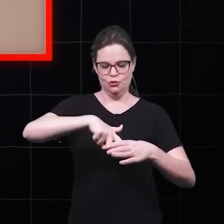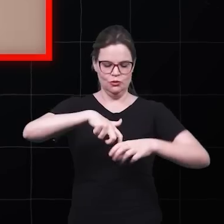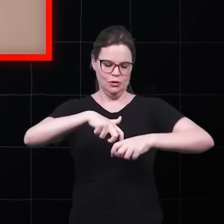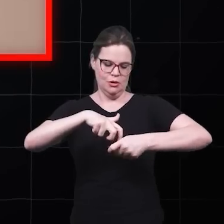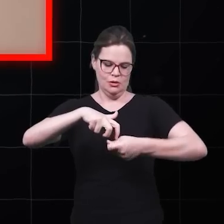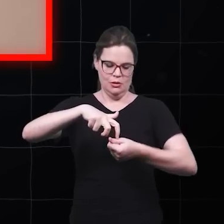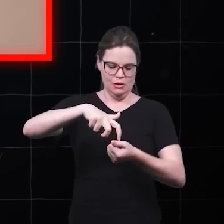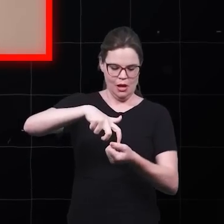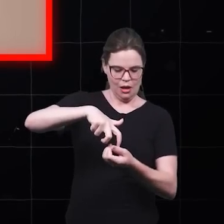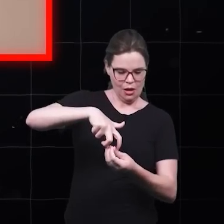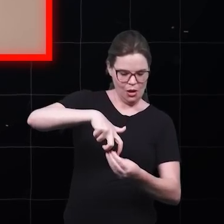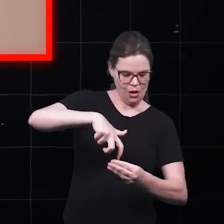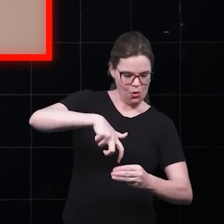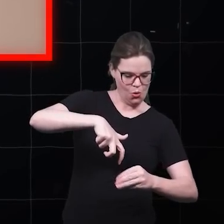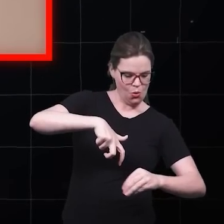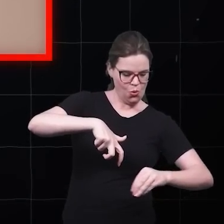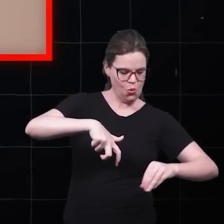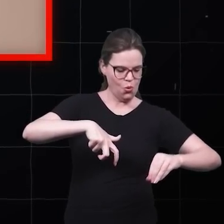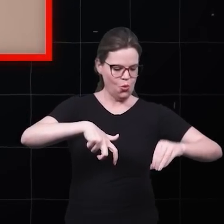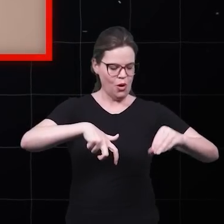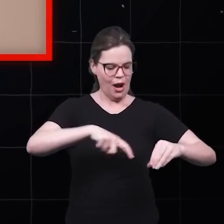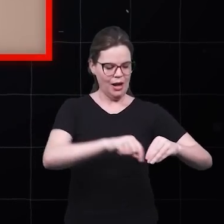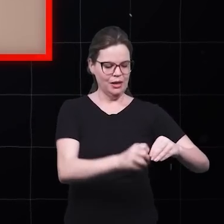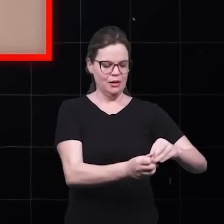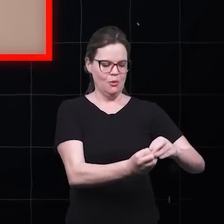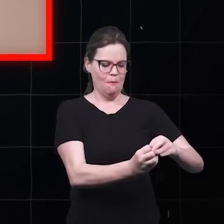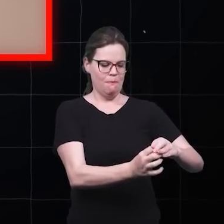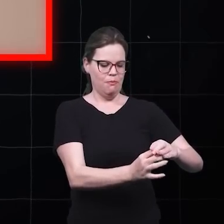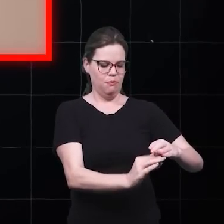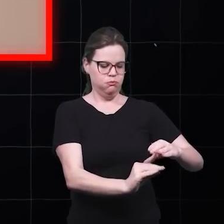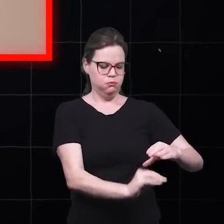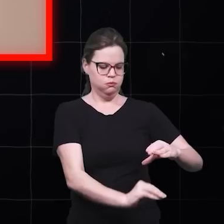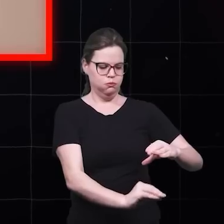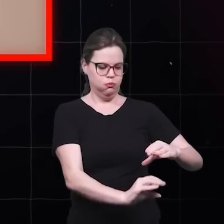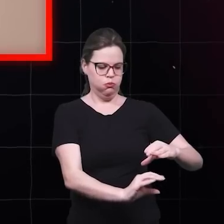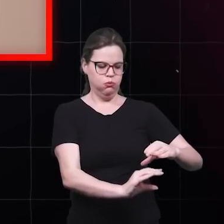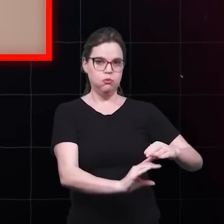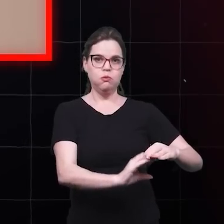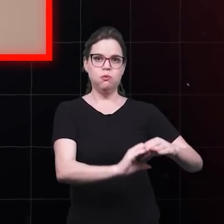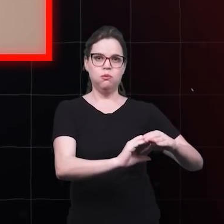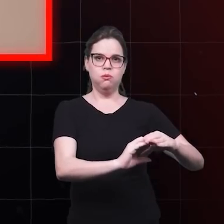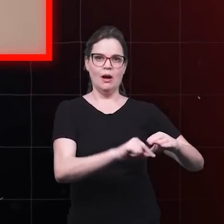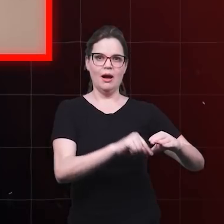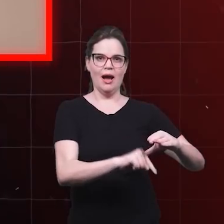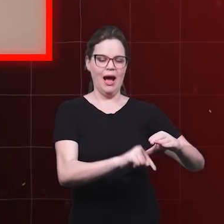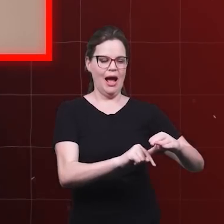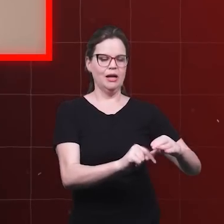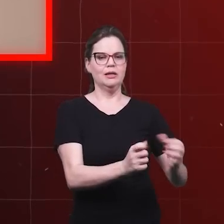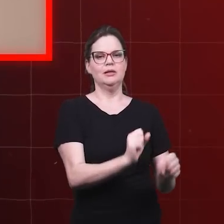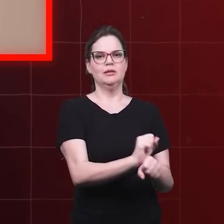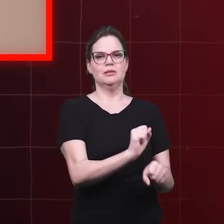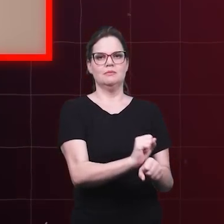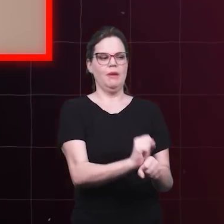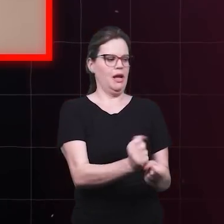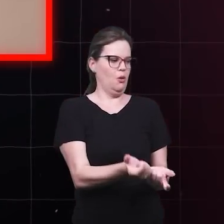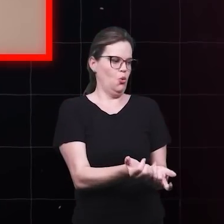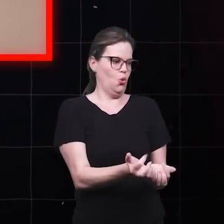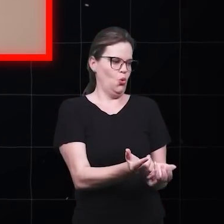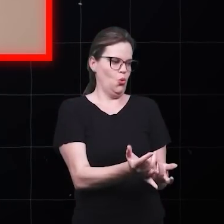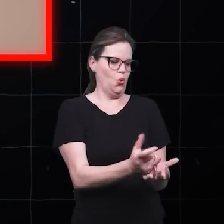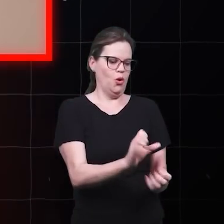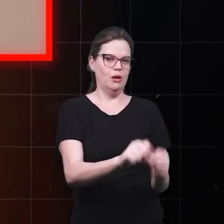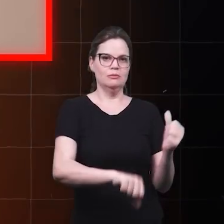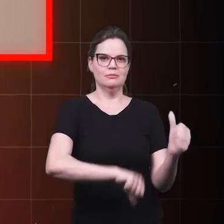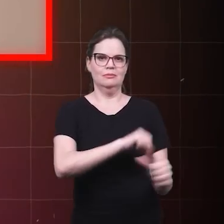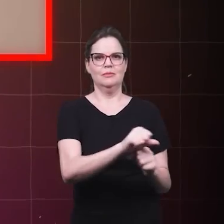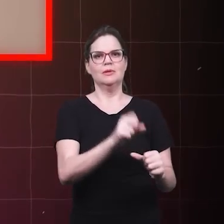ela fermentasse e o vinho fosse produzido. As pessoas, inclusive, quando elas saíam do lagar, elas saíam